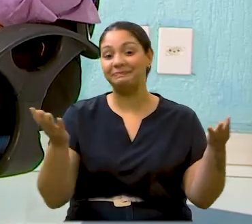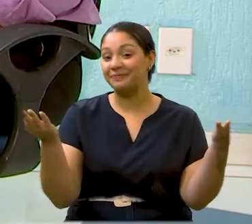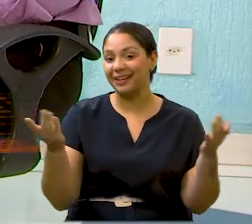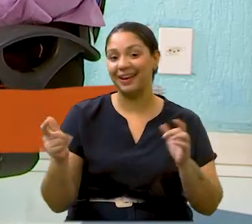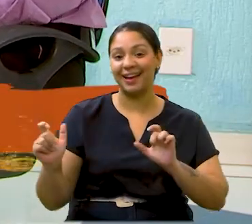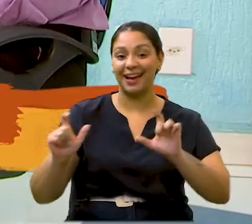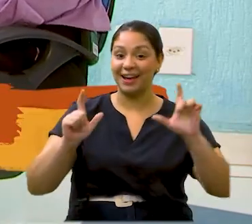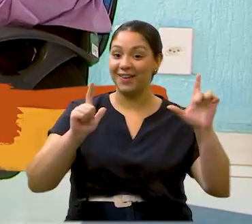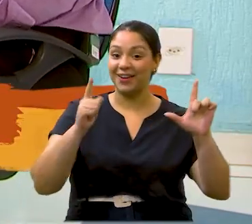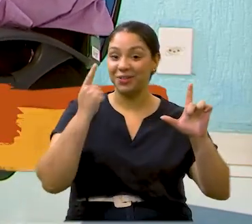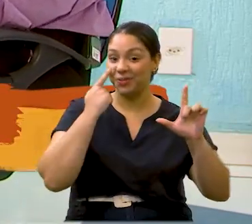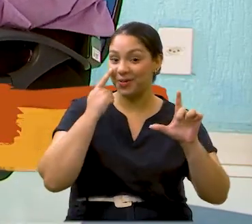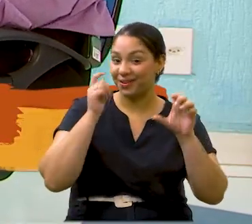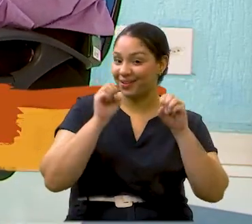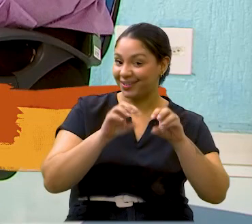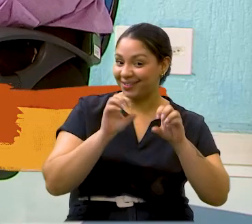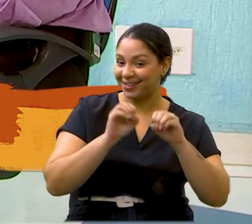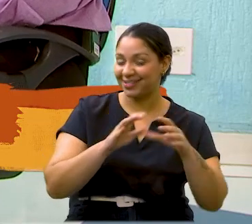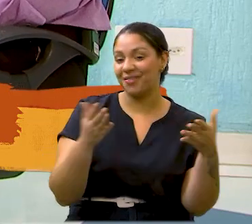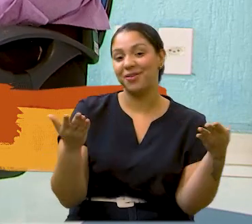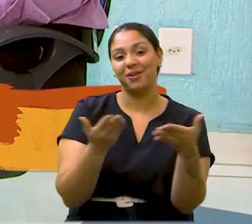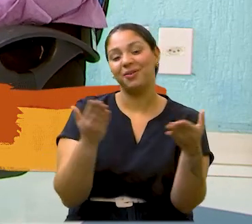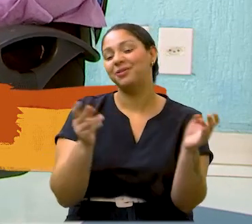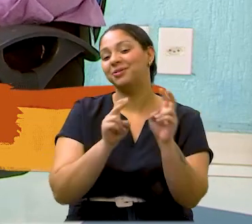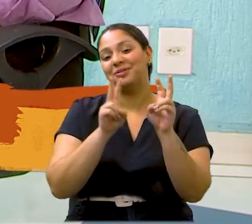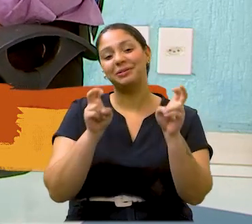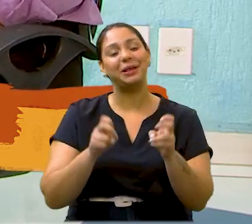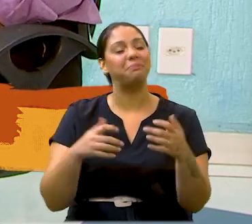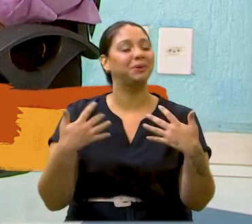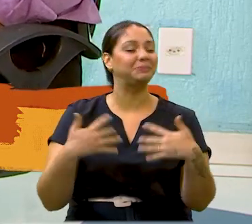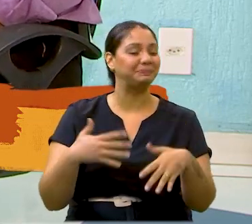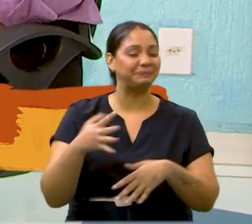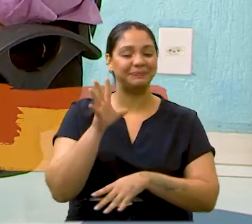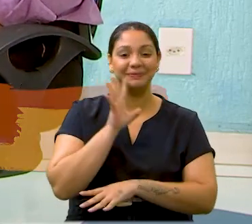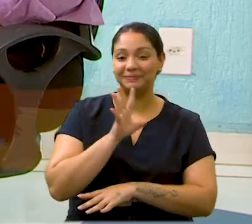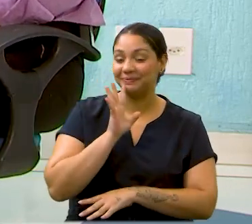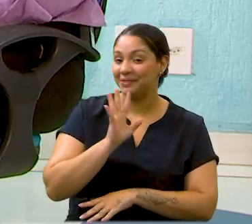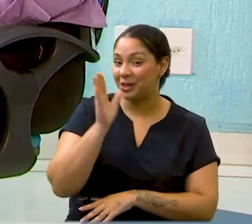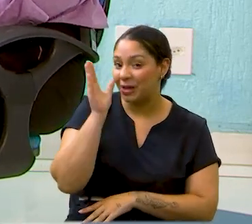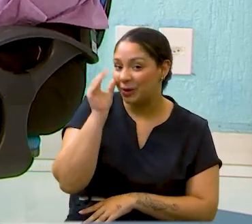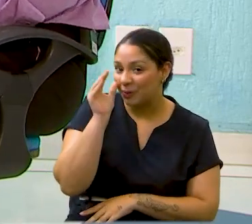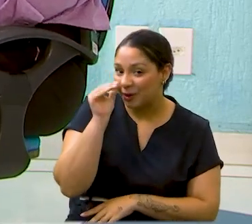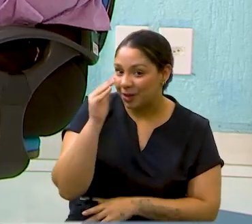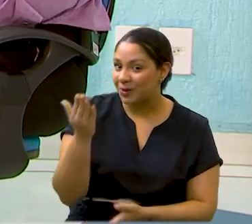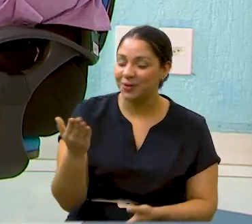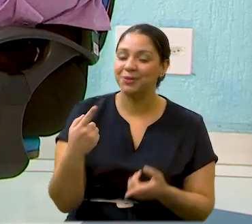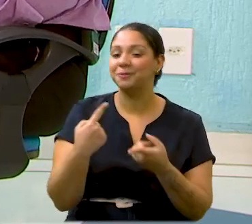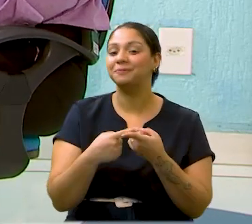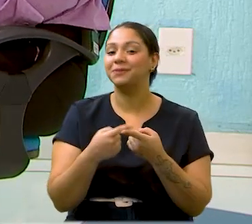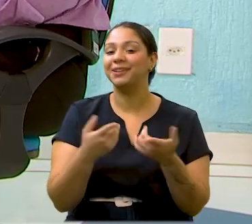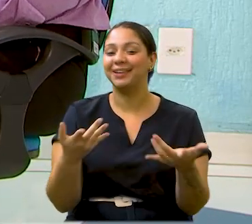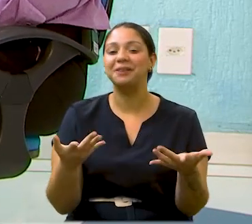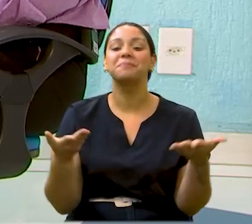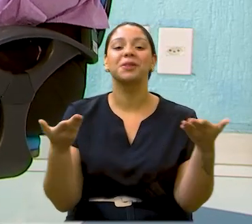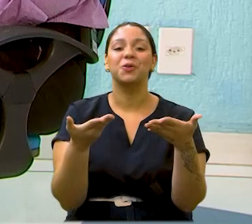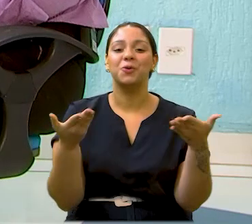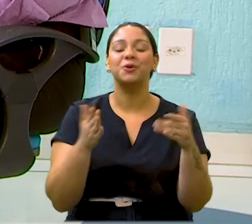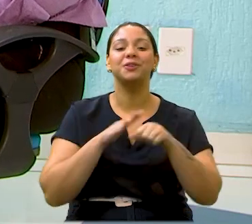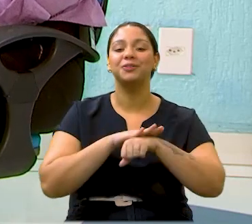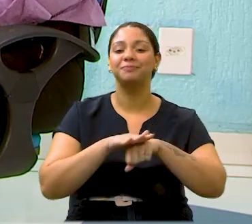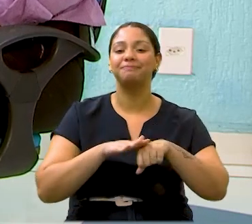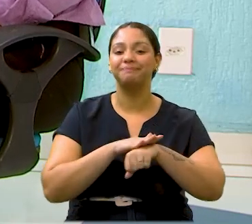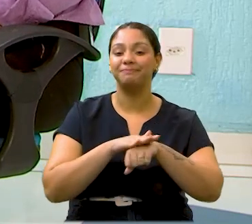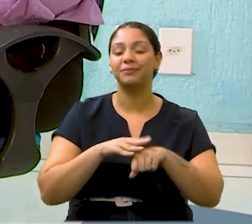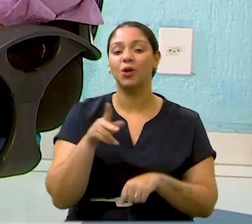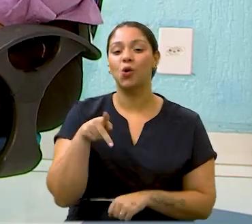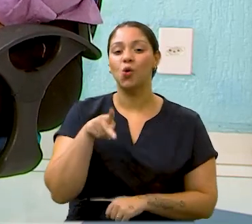quadro De Olho na Educação, e olha só, hoje um assunto bem bacana, bastante curioso, porque a gente vai falar sobre